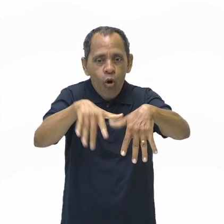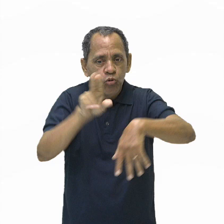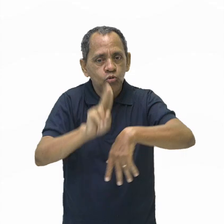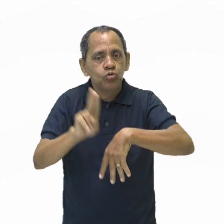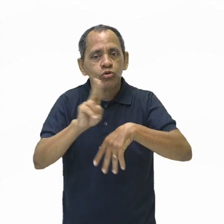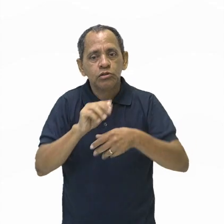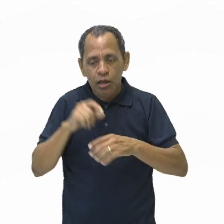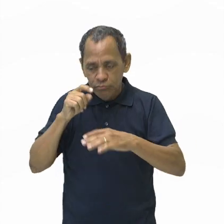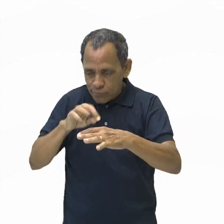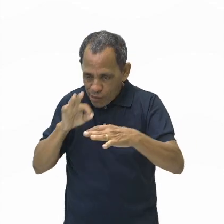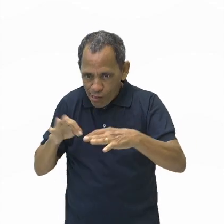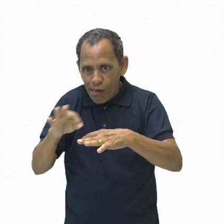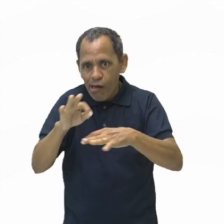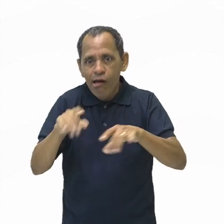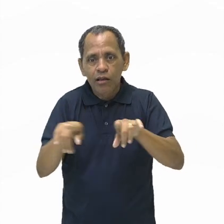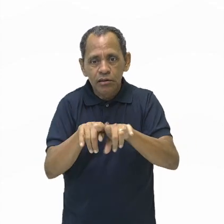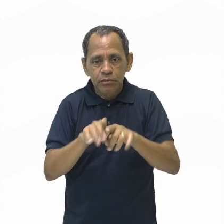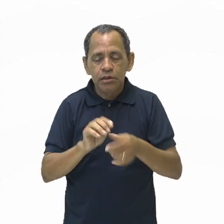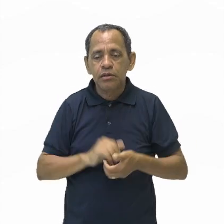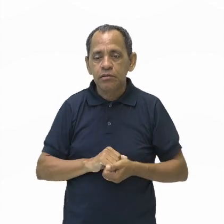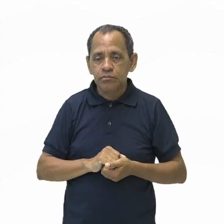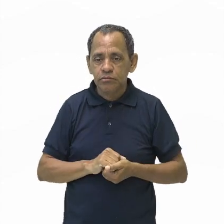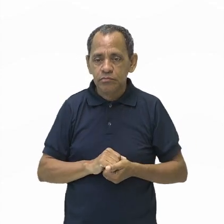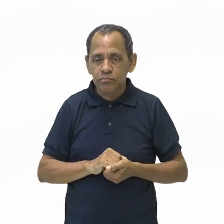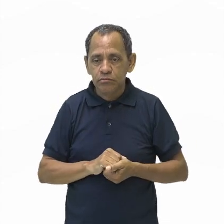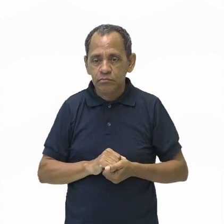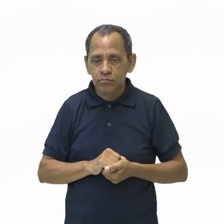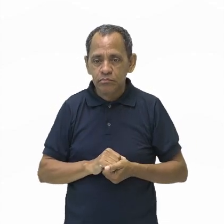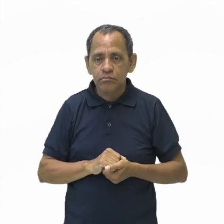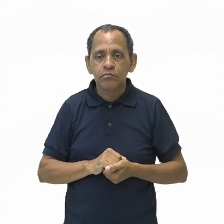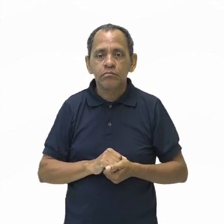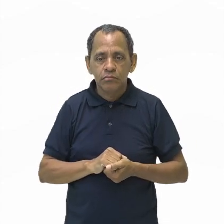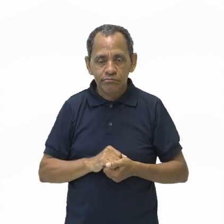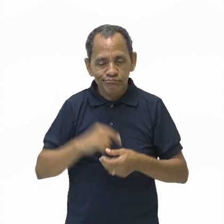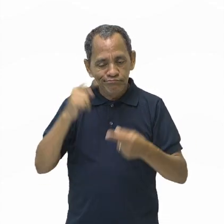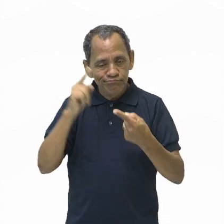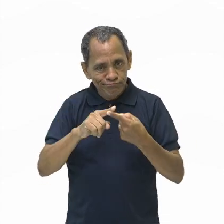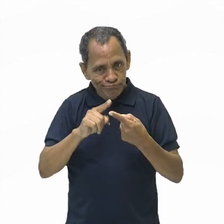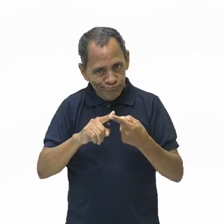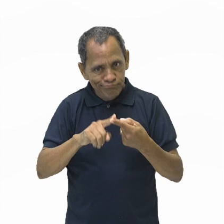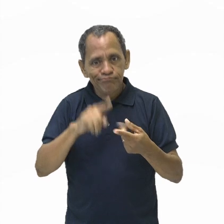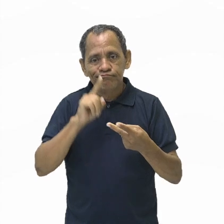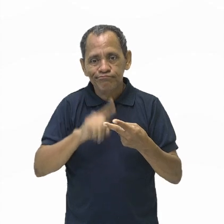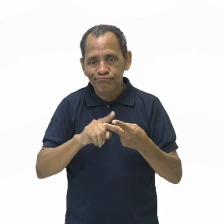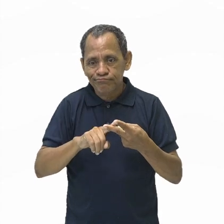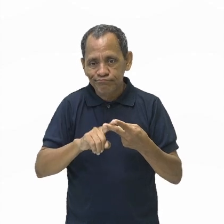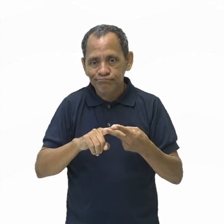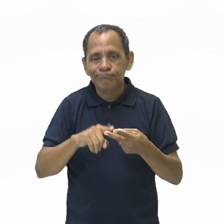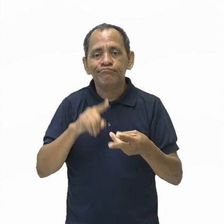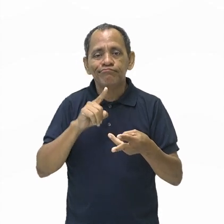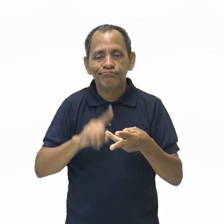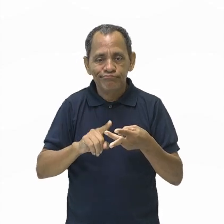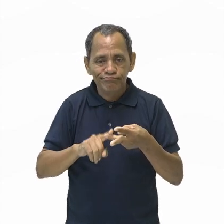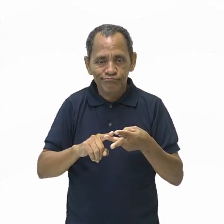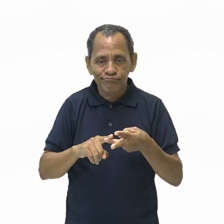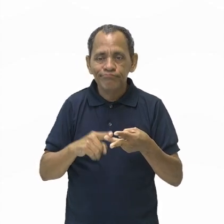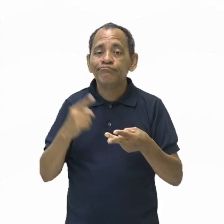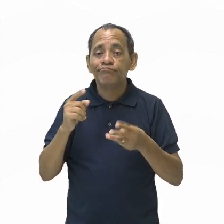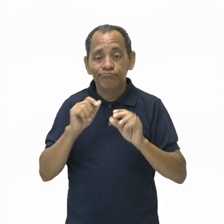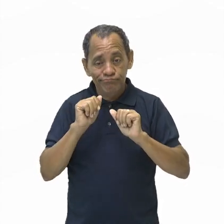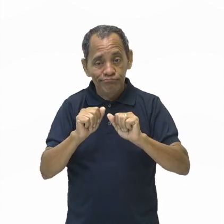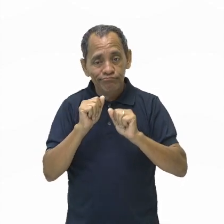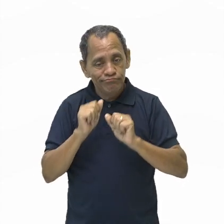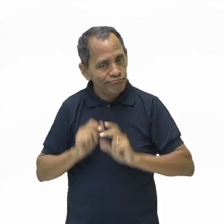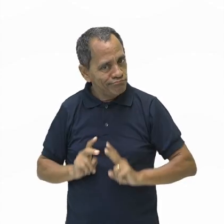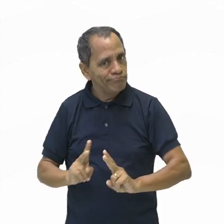como o DDT, o glifosato e os organoclorados, que podem